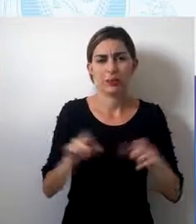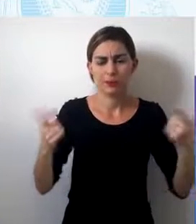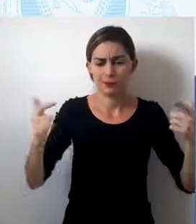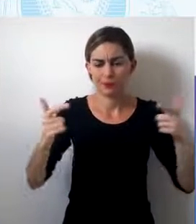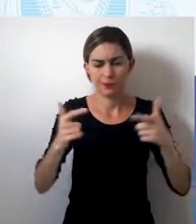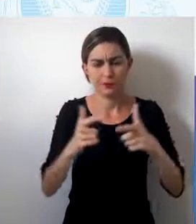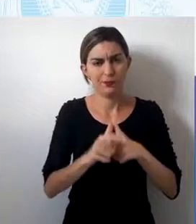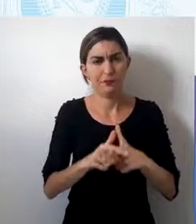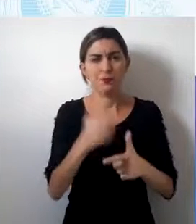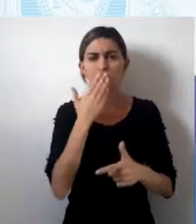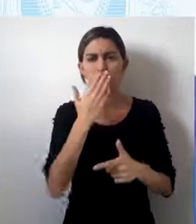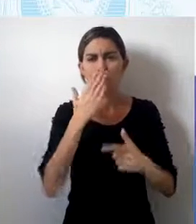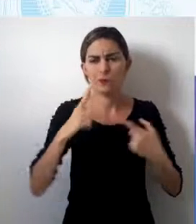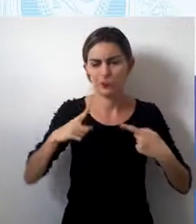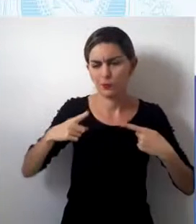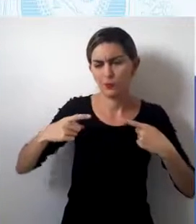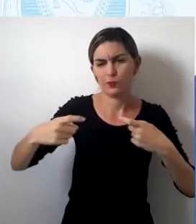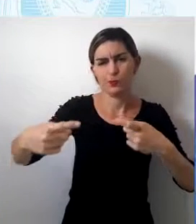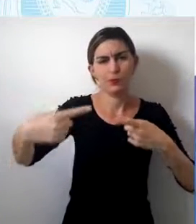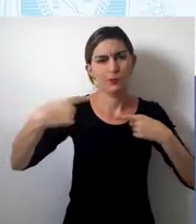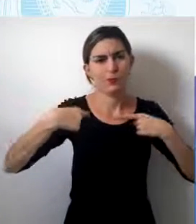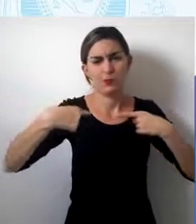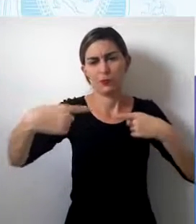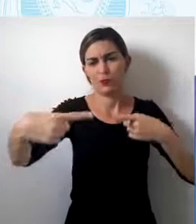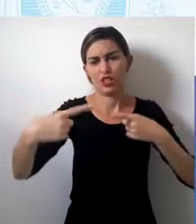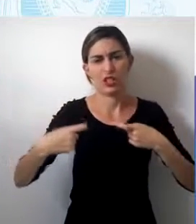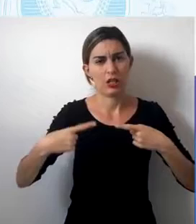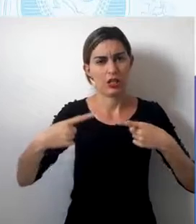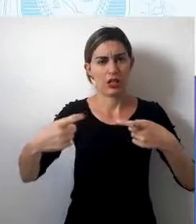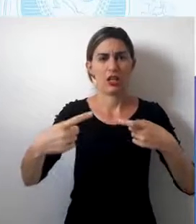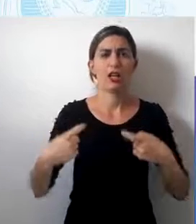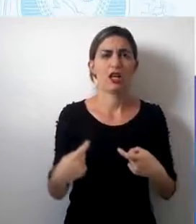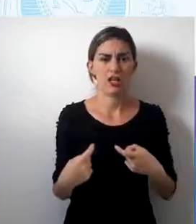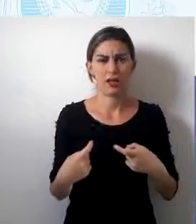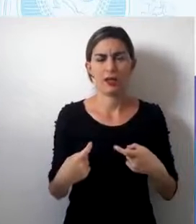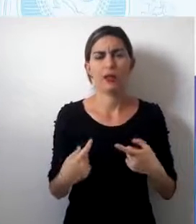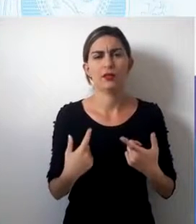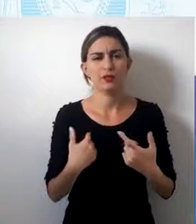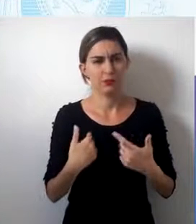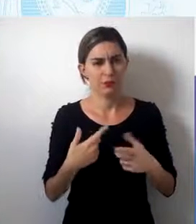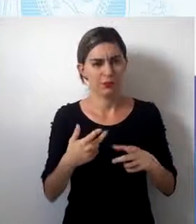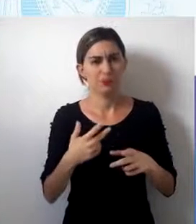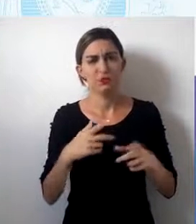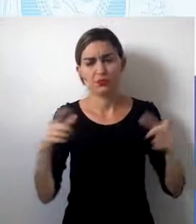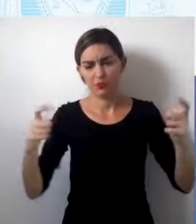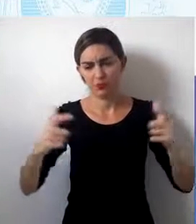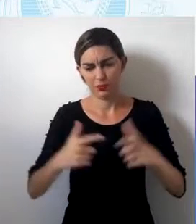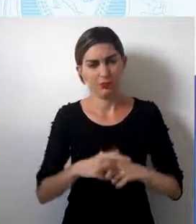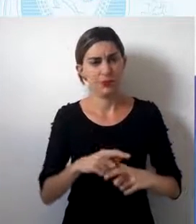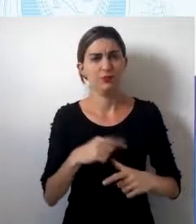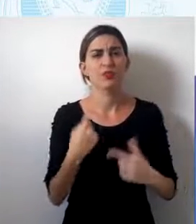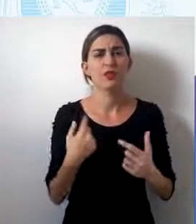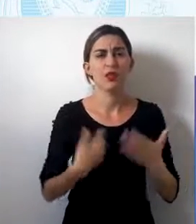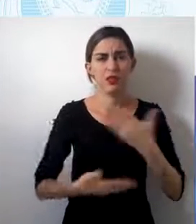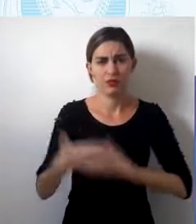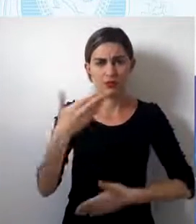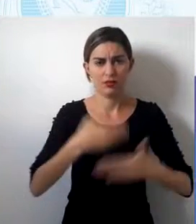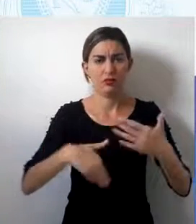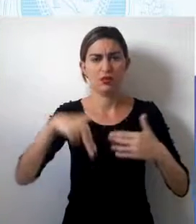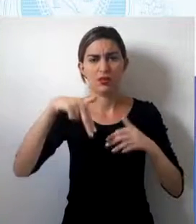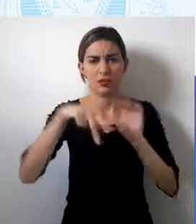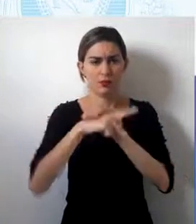índios, devido às constantes batalhas contra os senhores de engenhos e exploradores. A relação que se deu entre